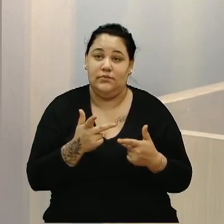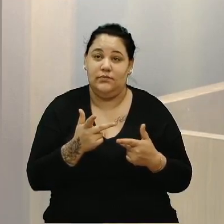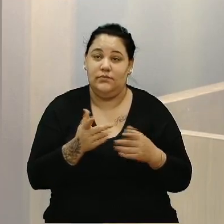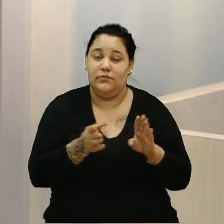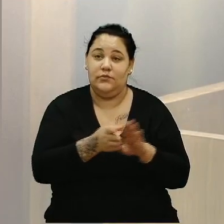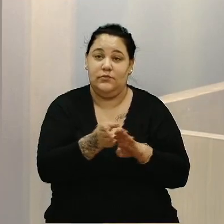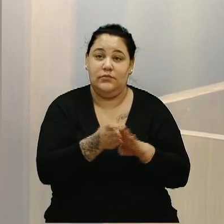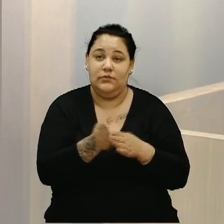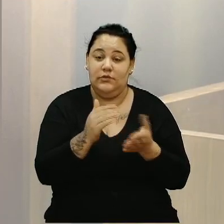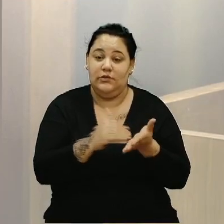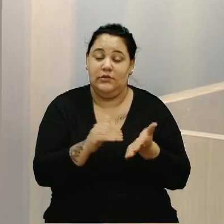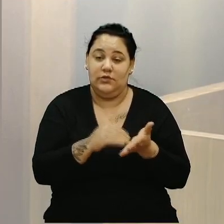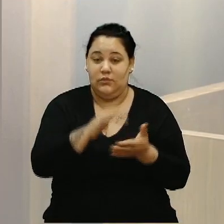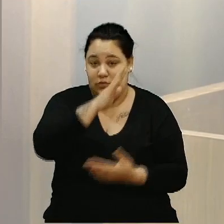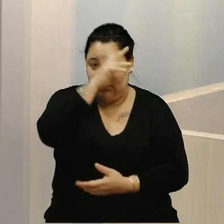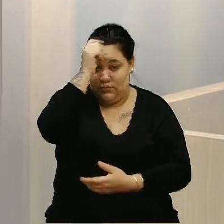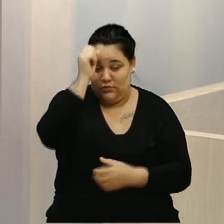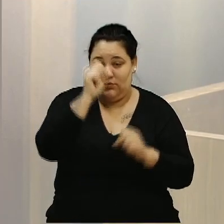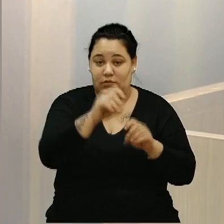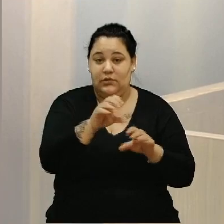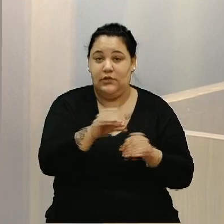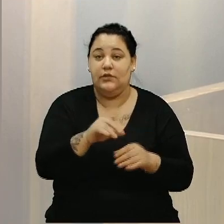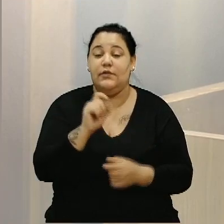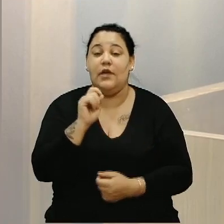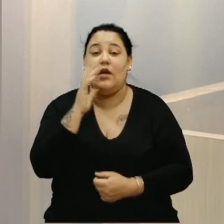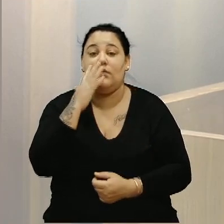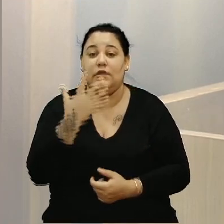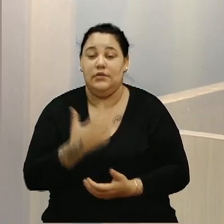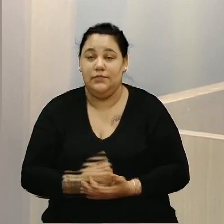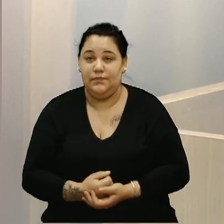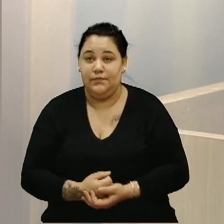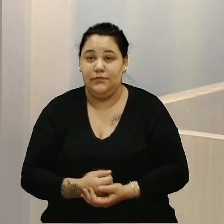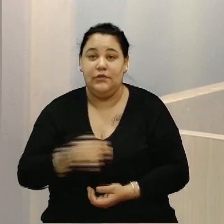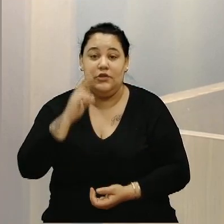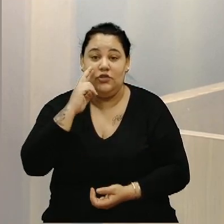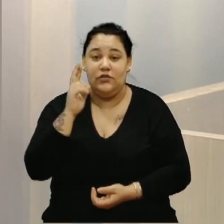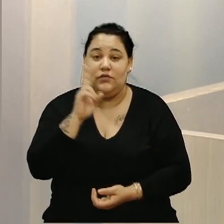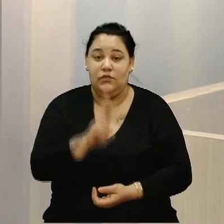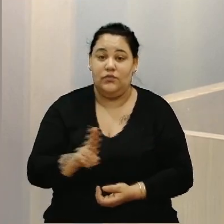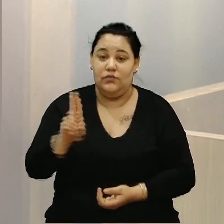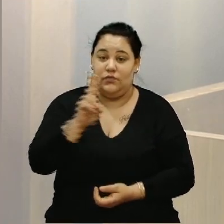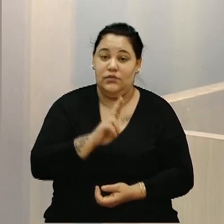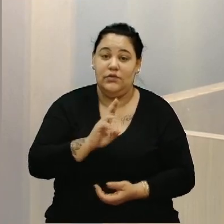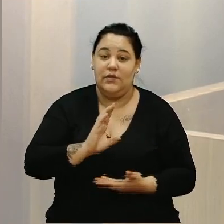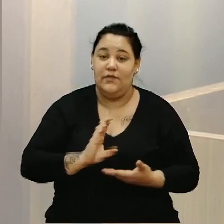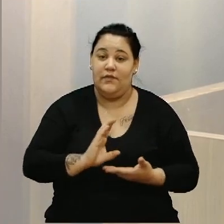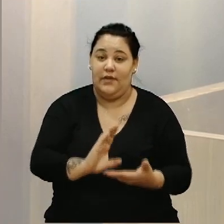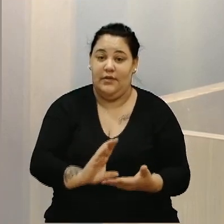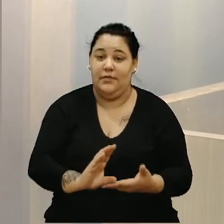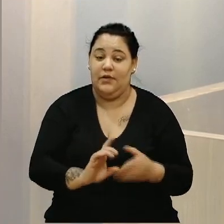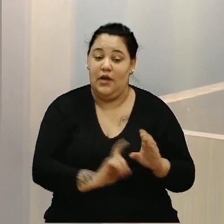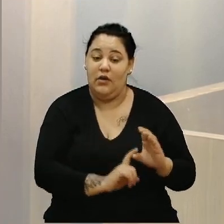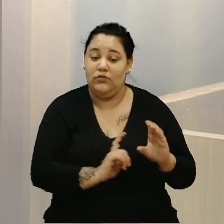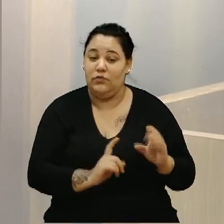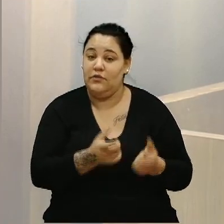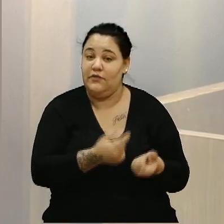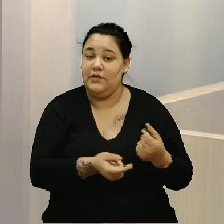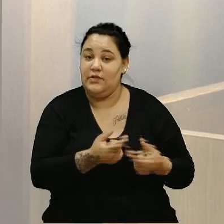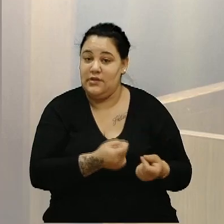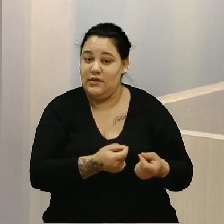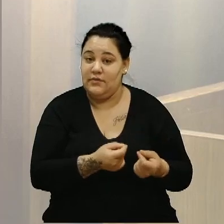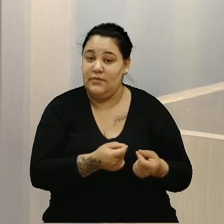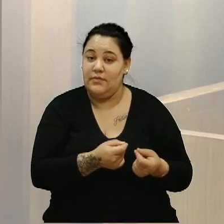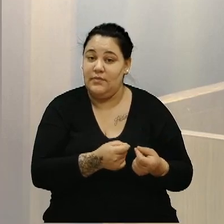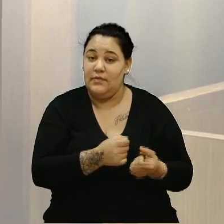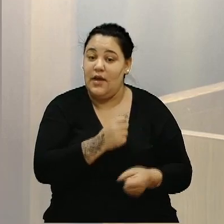Secretaria Municipal de Educação é de que a diretora utilize verbas da autonomia financeira para reformar os